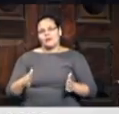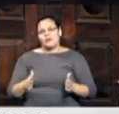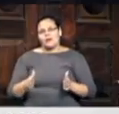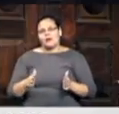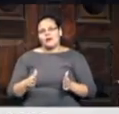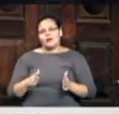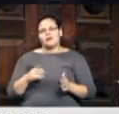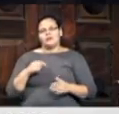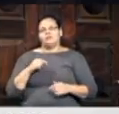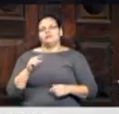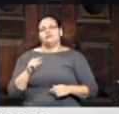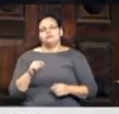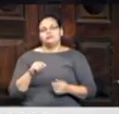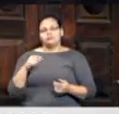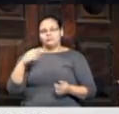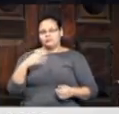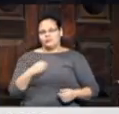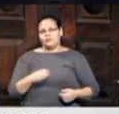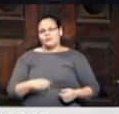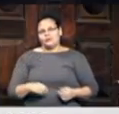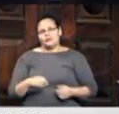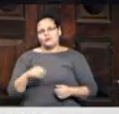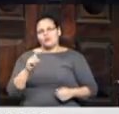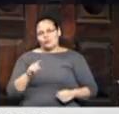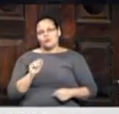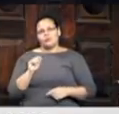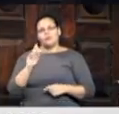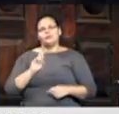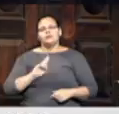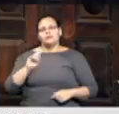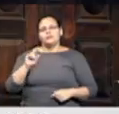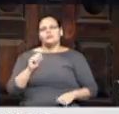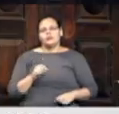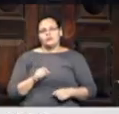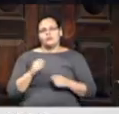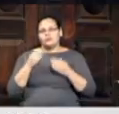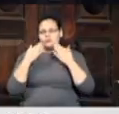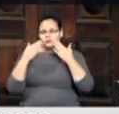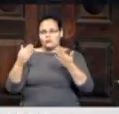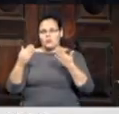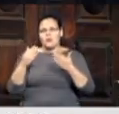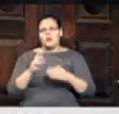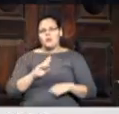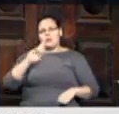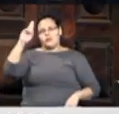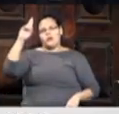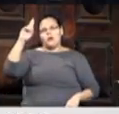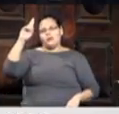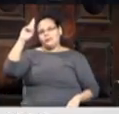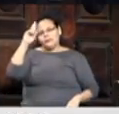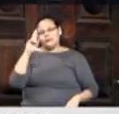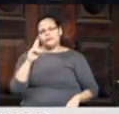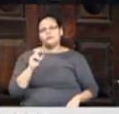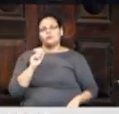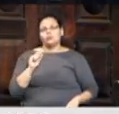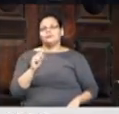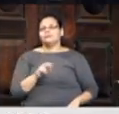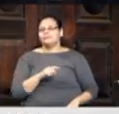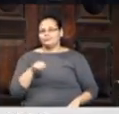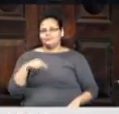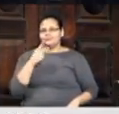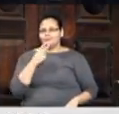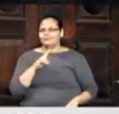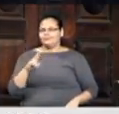tarol, de ressonância, que retrata, que exibe, que representa o que